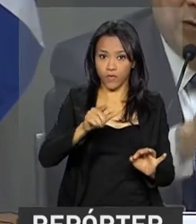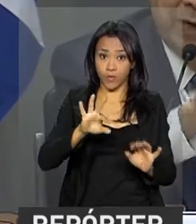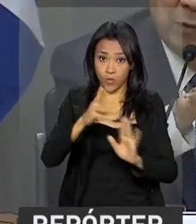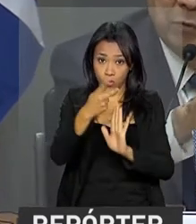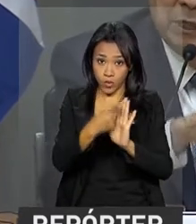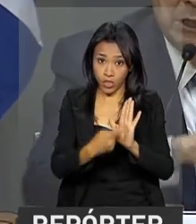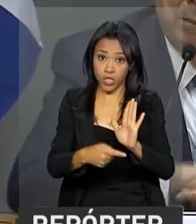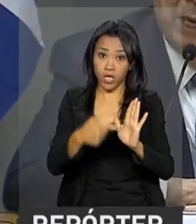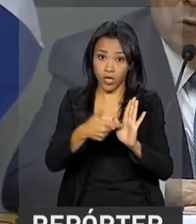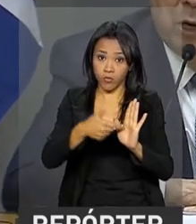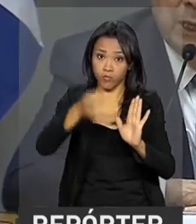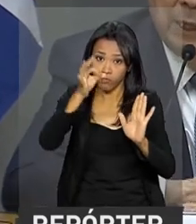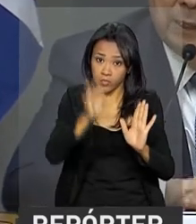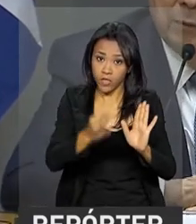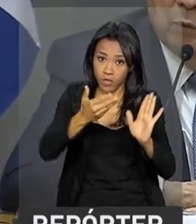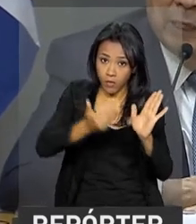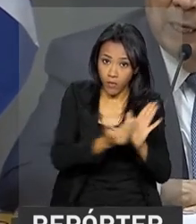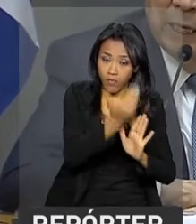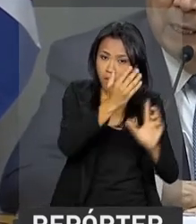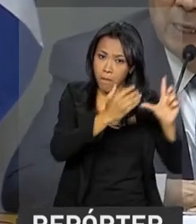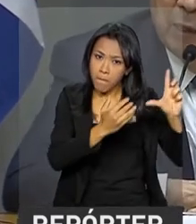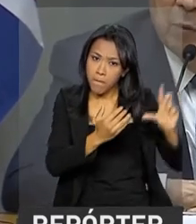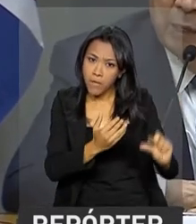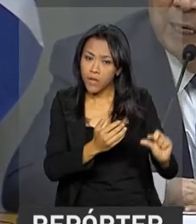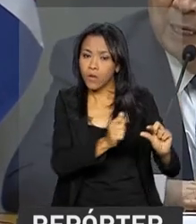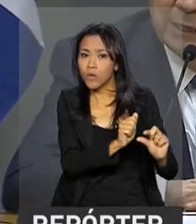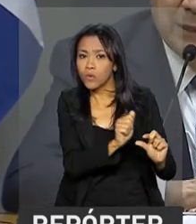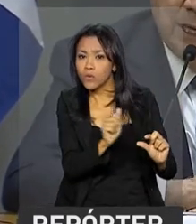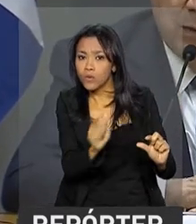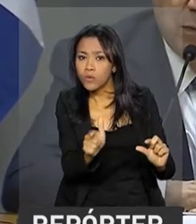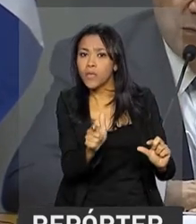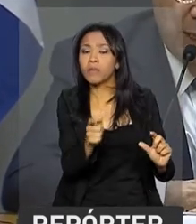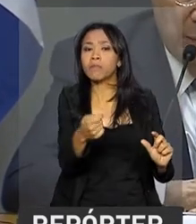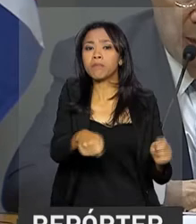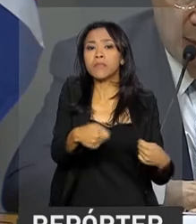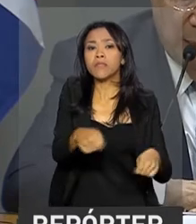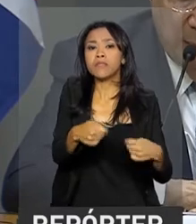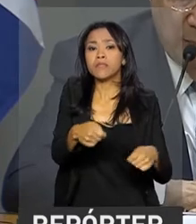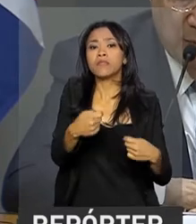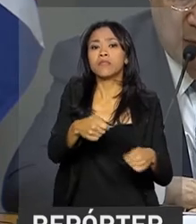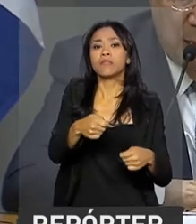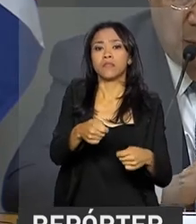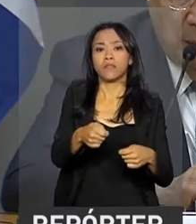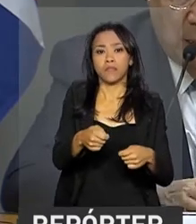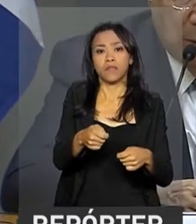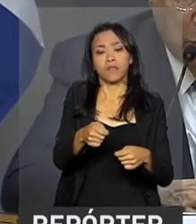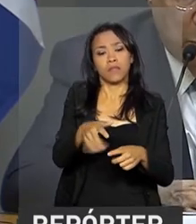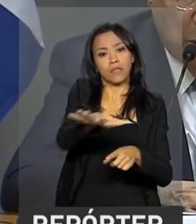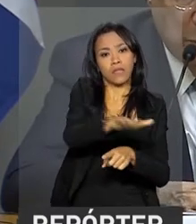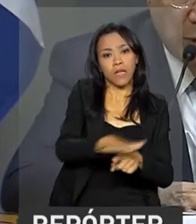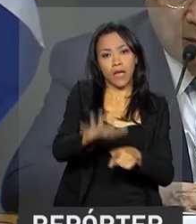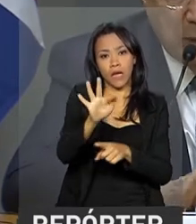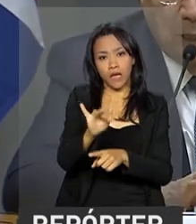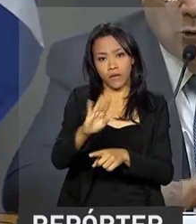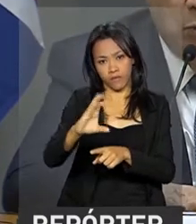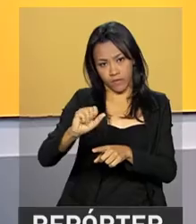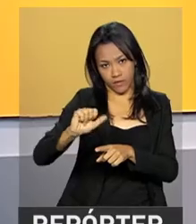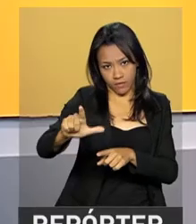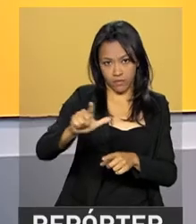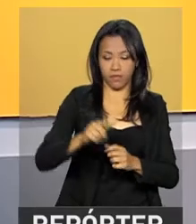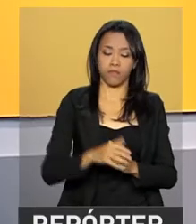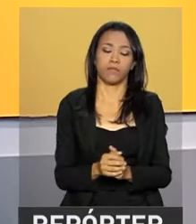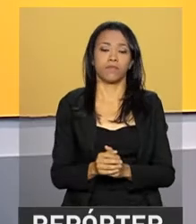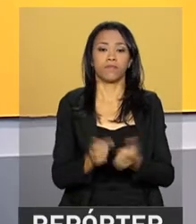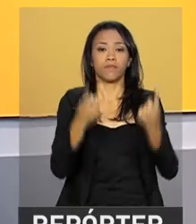aprovado seja menor do que o que é necessário de fato para o equilíbrio fiscal dos acusados